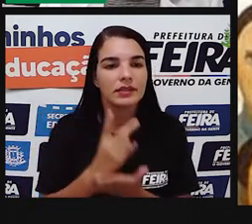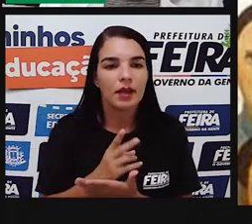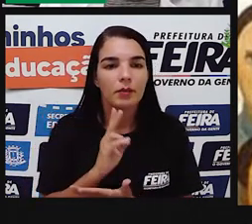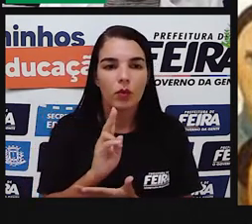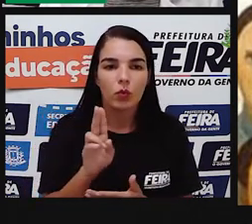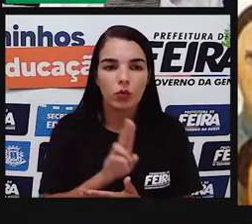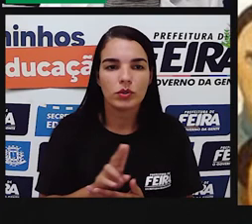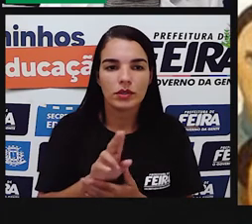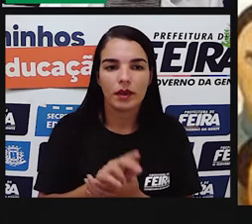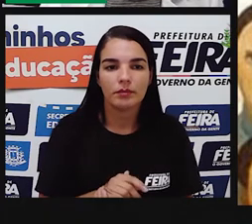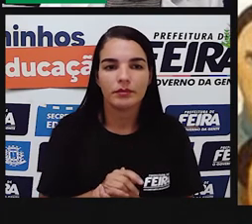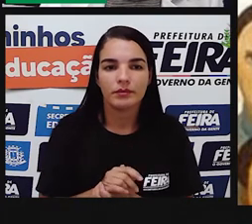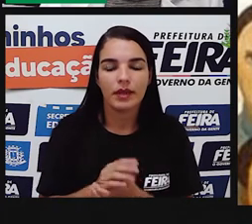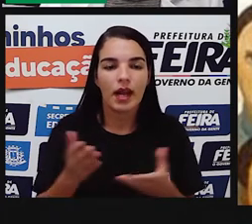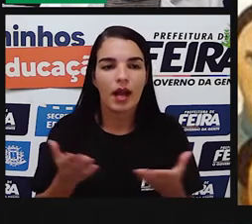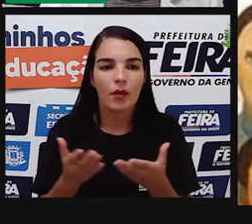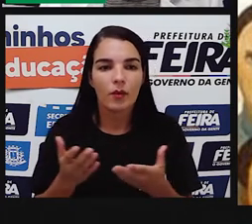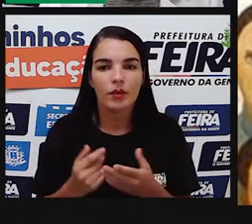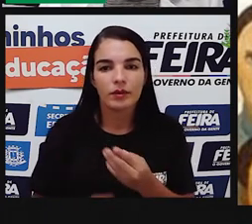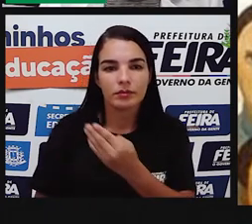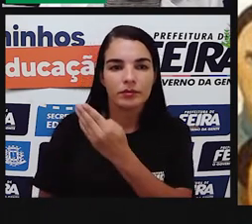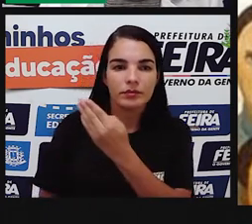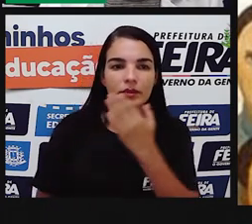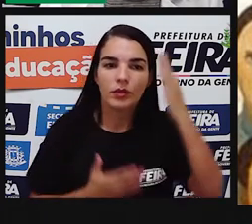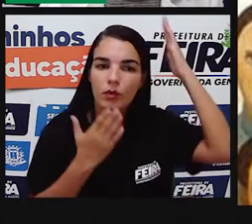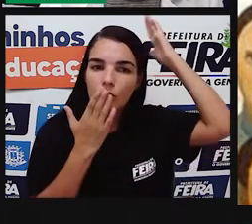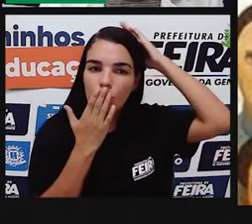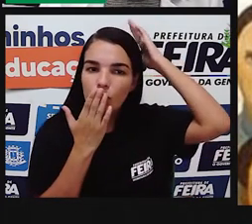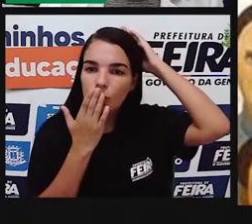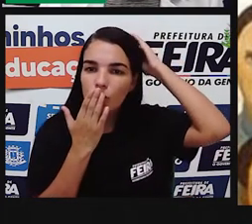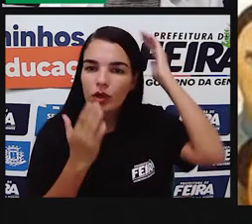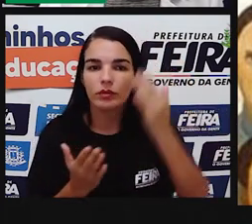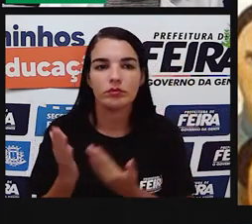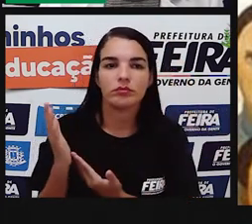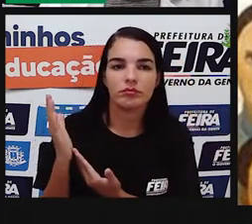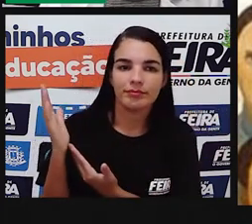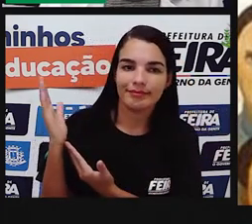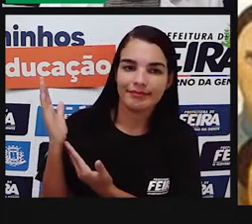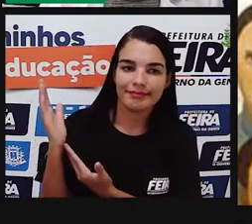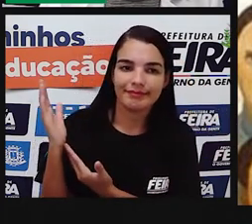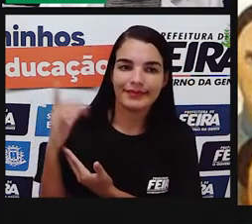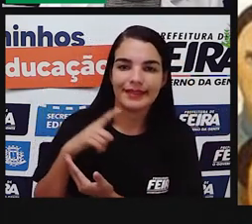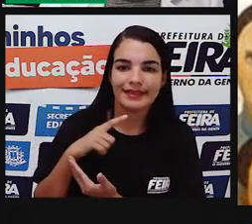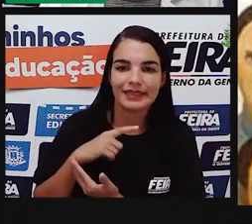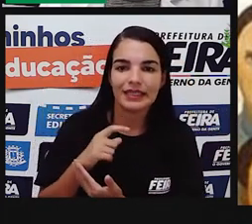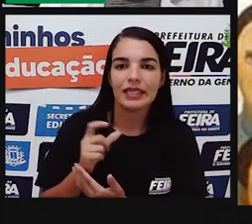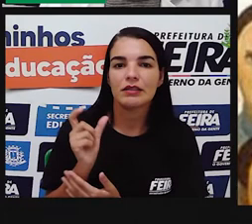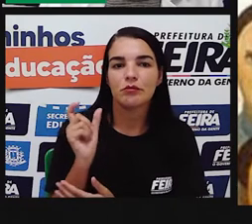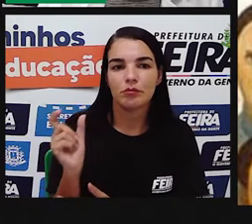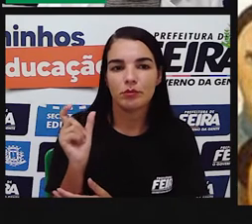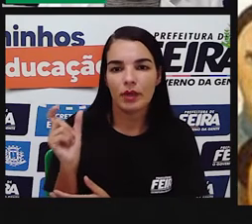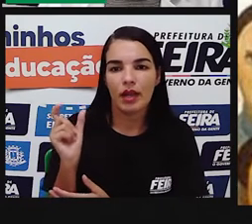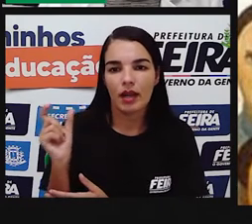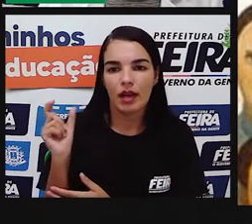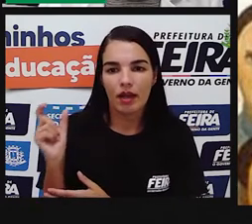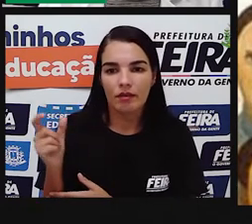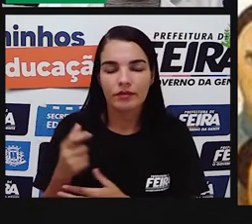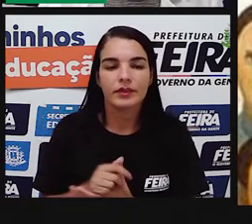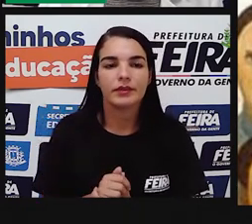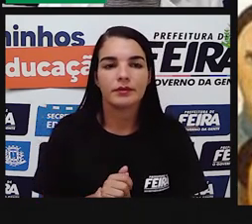Indígenas. Caatinga, caipira, capenga, nhaca,